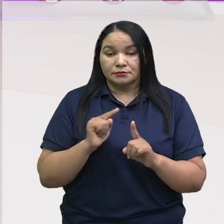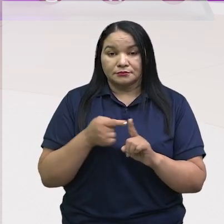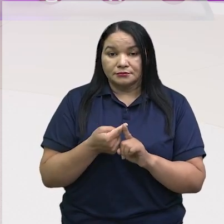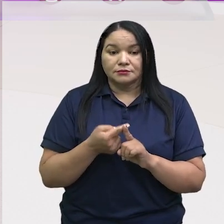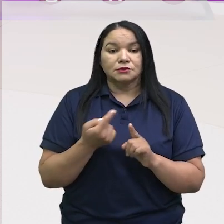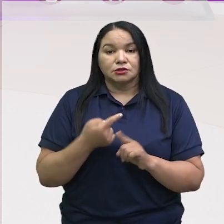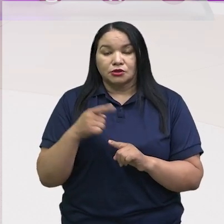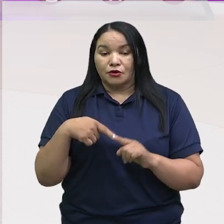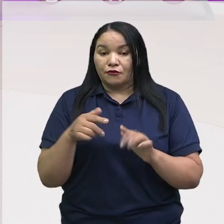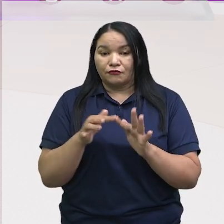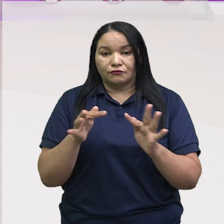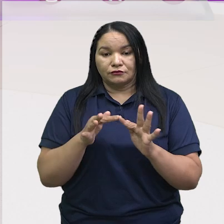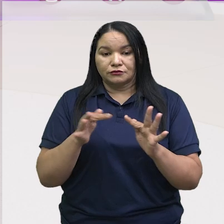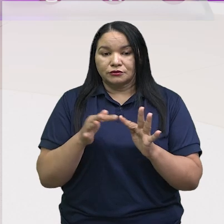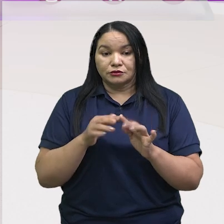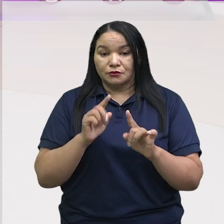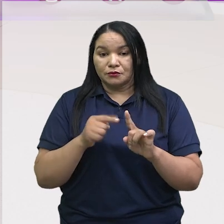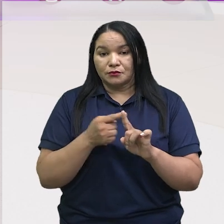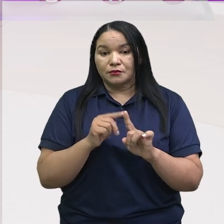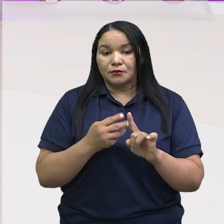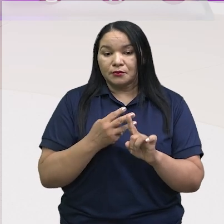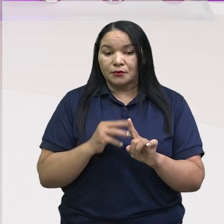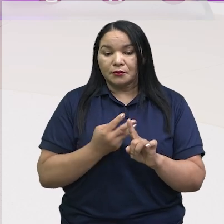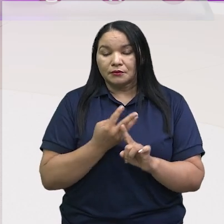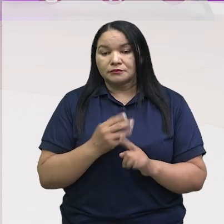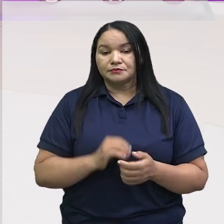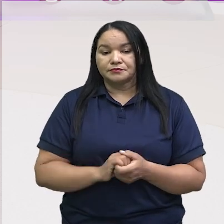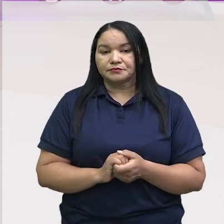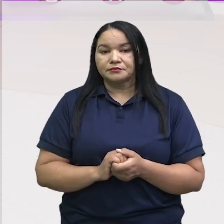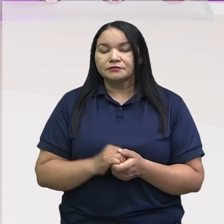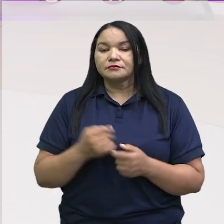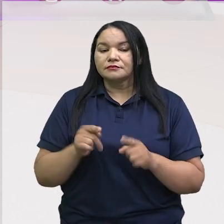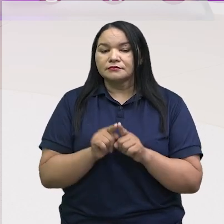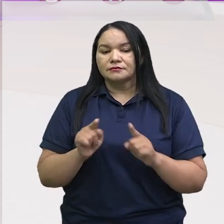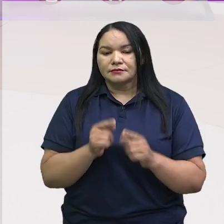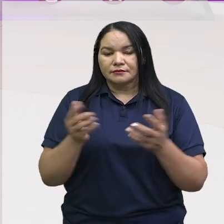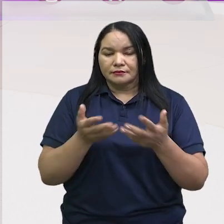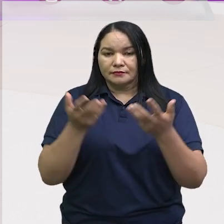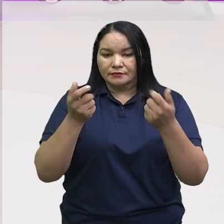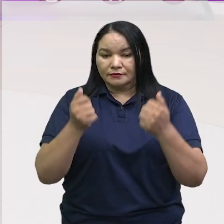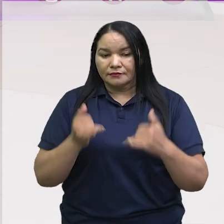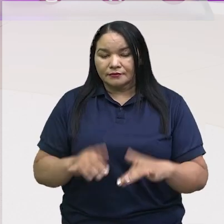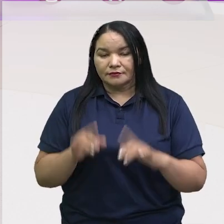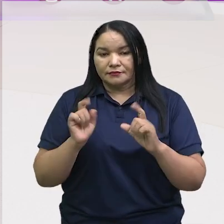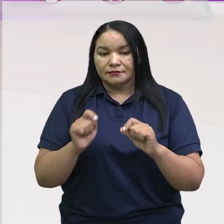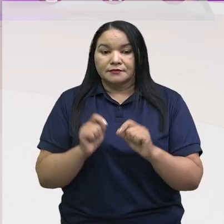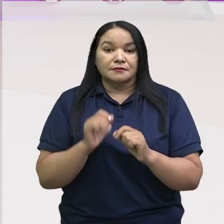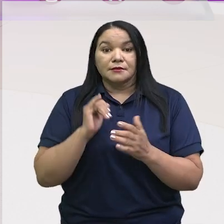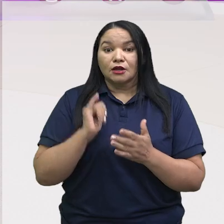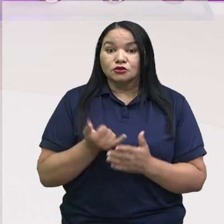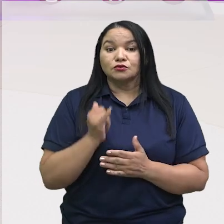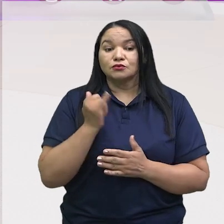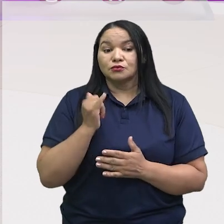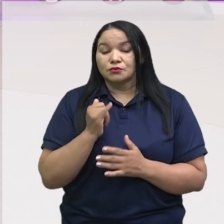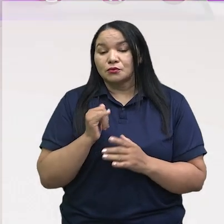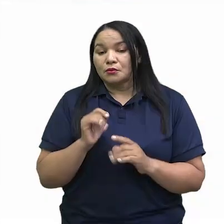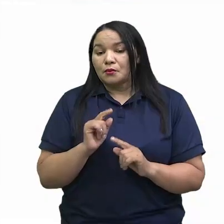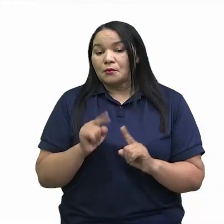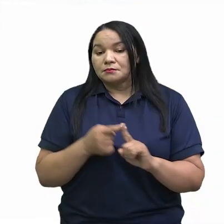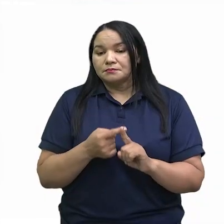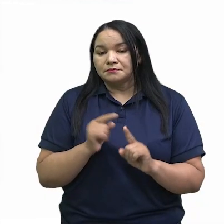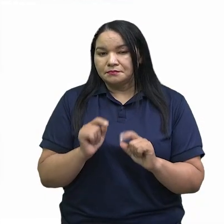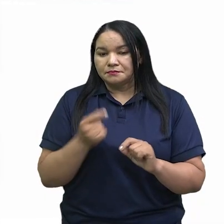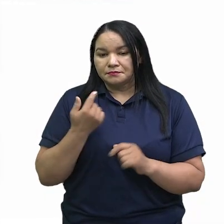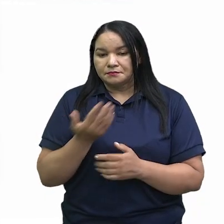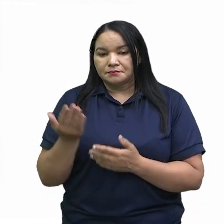uma função exponencial. Mas, para a gente iniciar, vamos primeiramente definir o que são os juros compostos. Vem comigo,